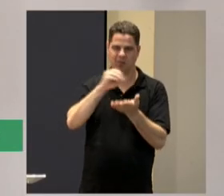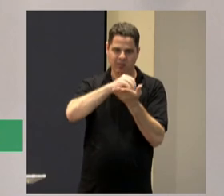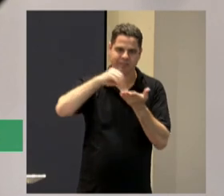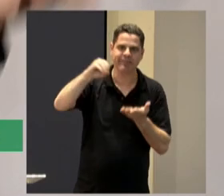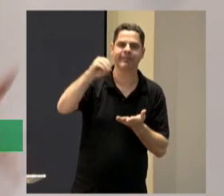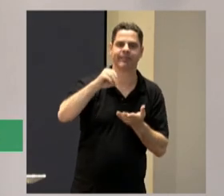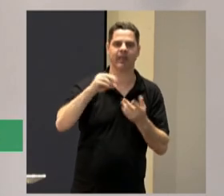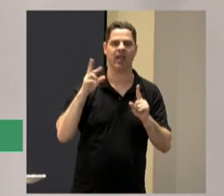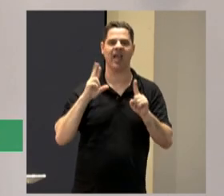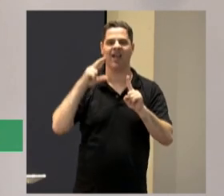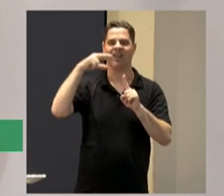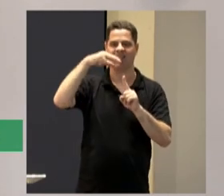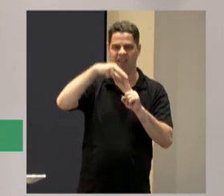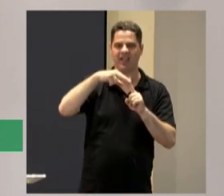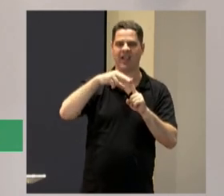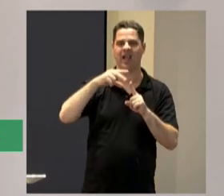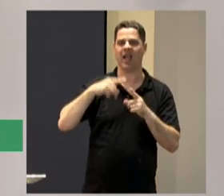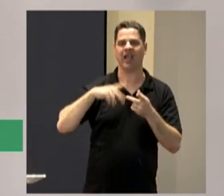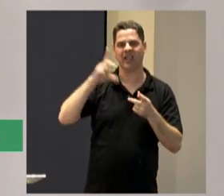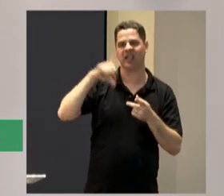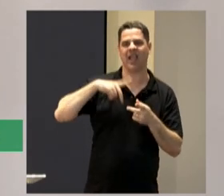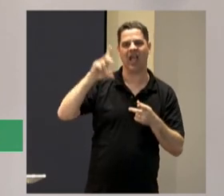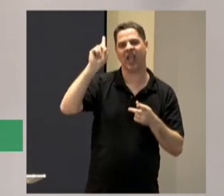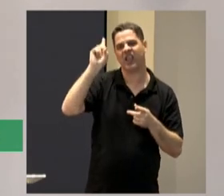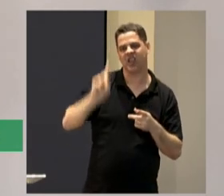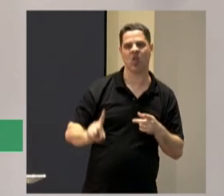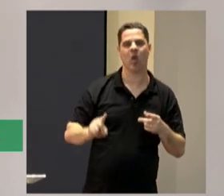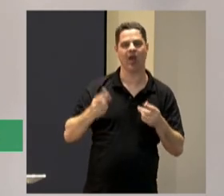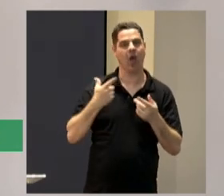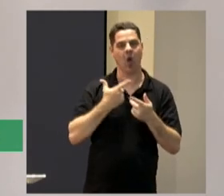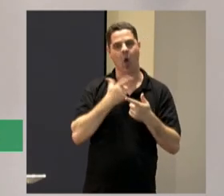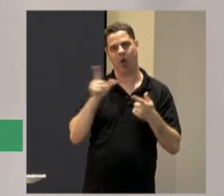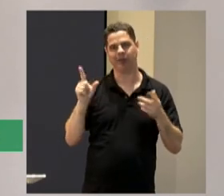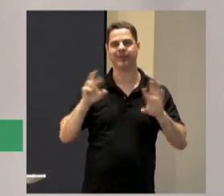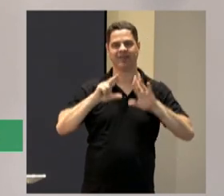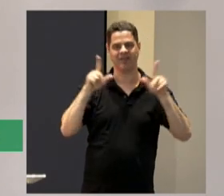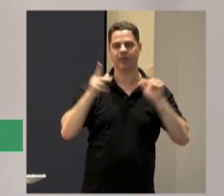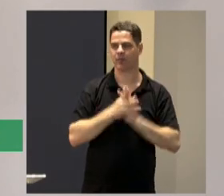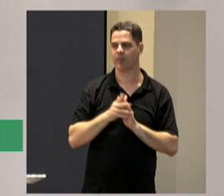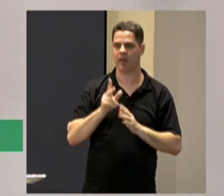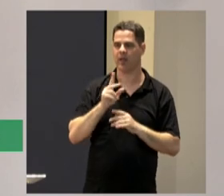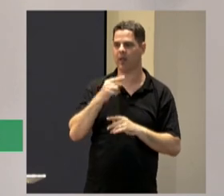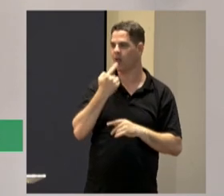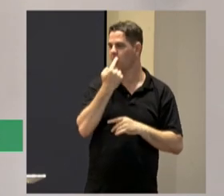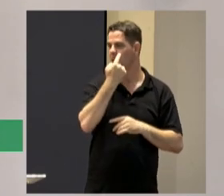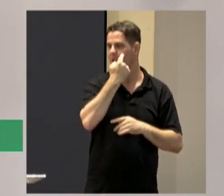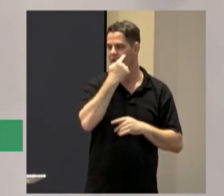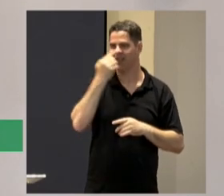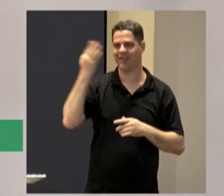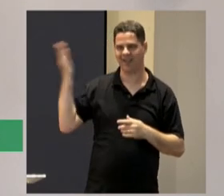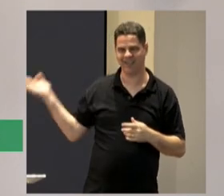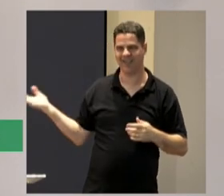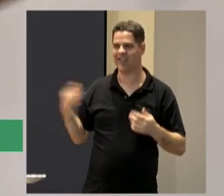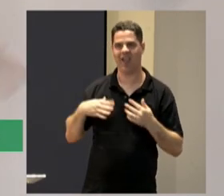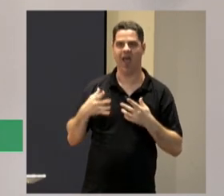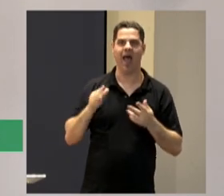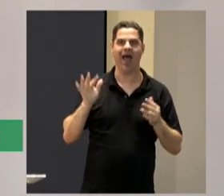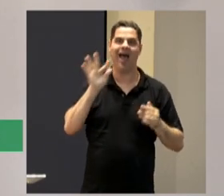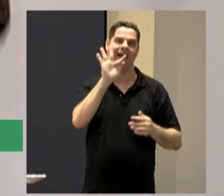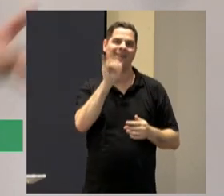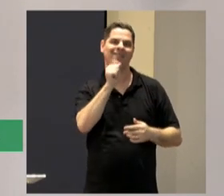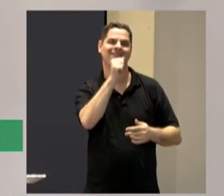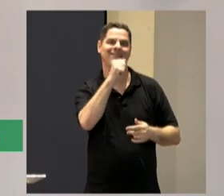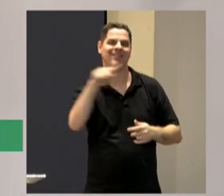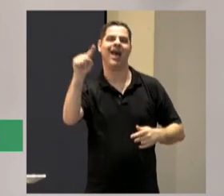referência, quando éramos diretores, então tenho muita afinidade. Professora Geruzi, né? Sou fã de carteirinha, já falei